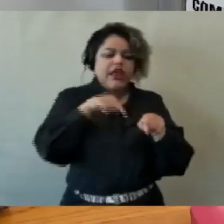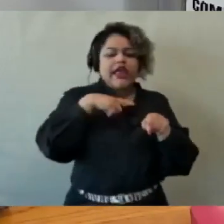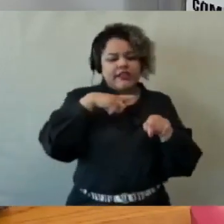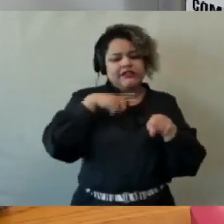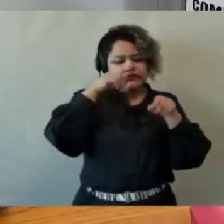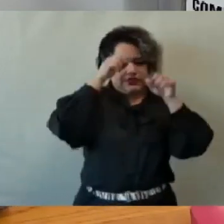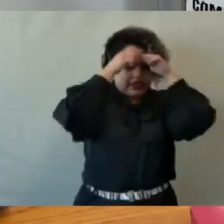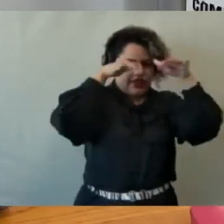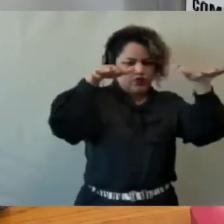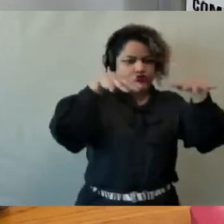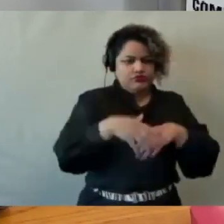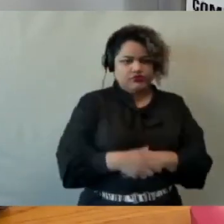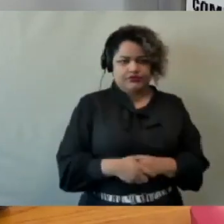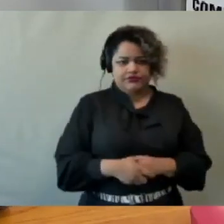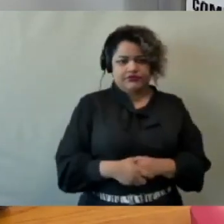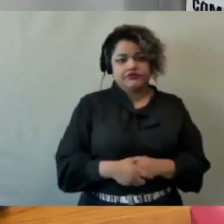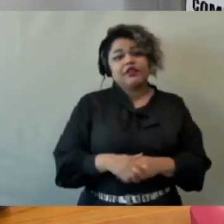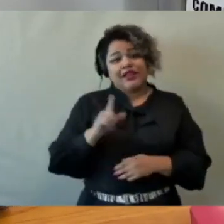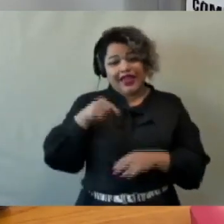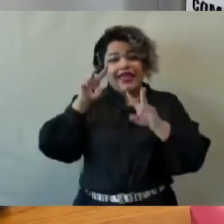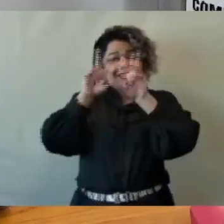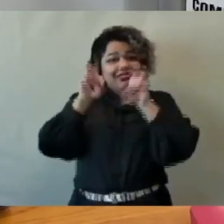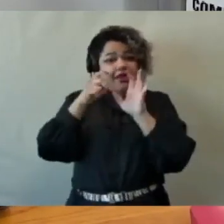Então, são assuntos que eu anotei aqui.